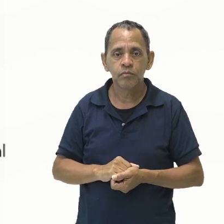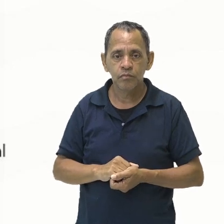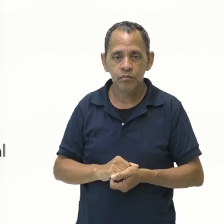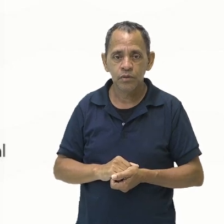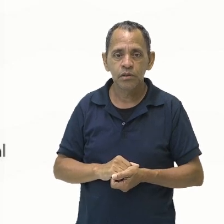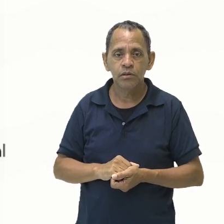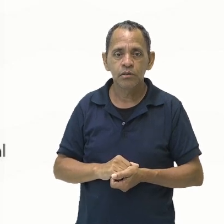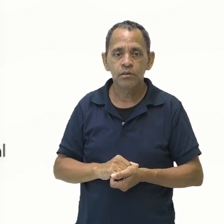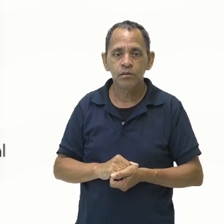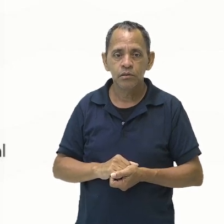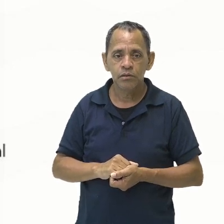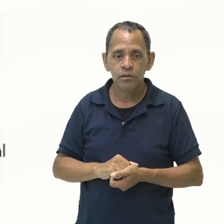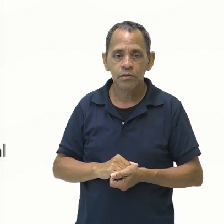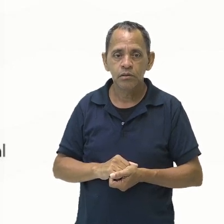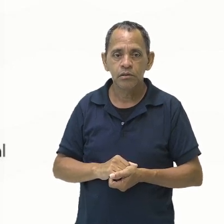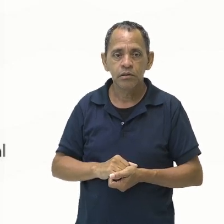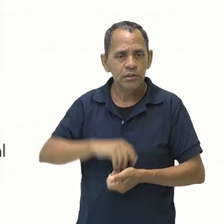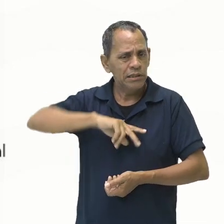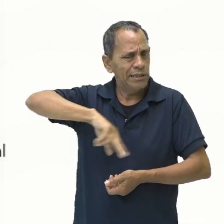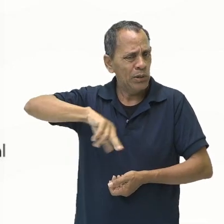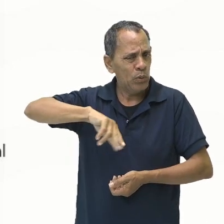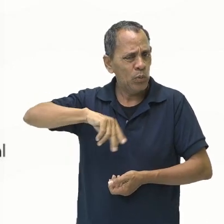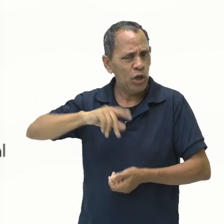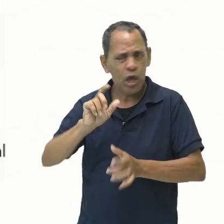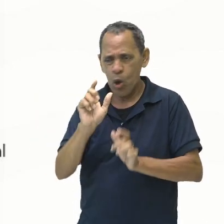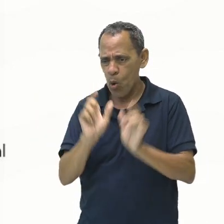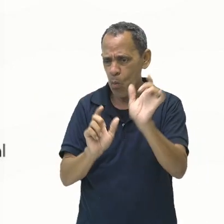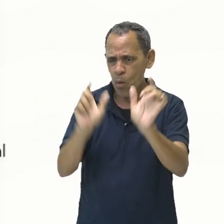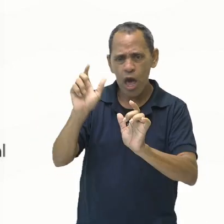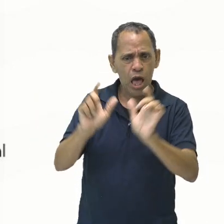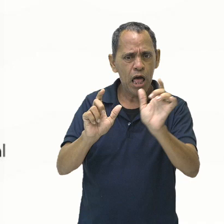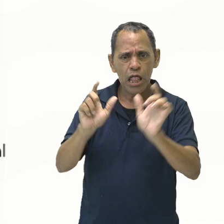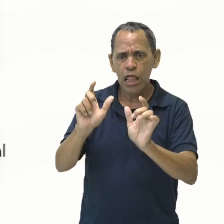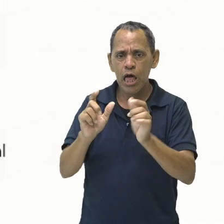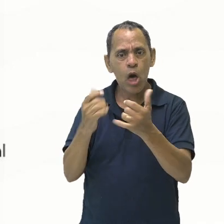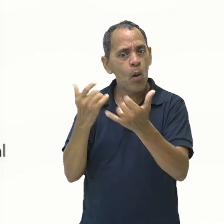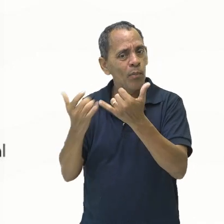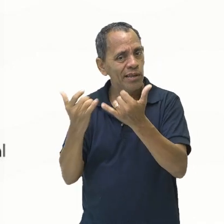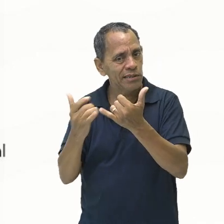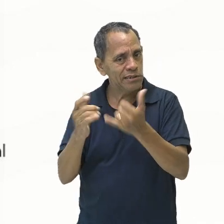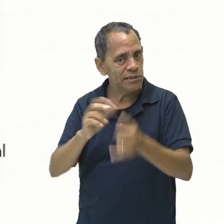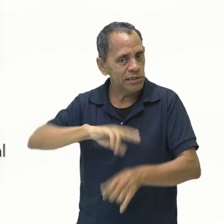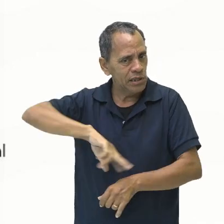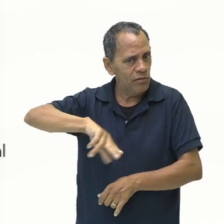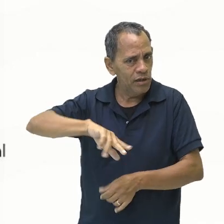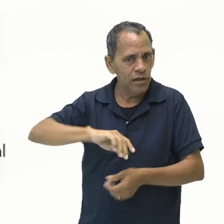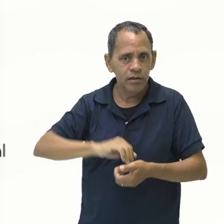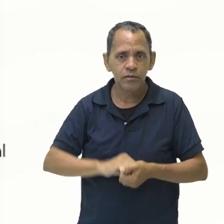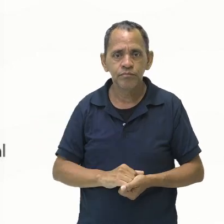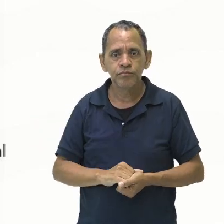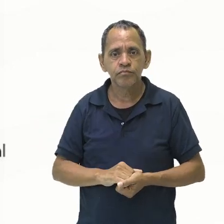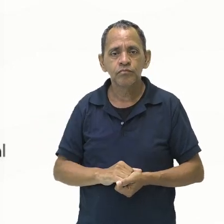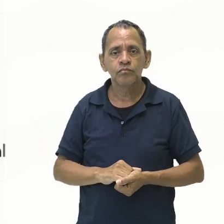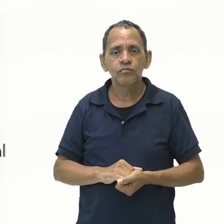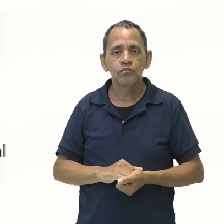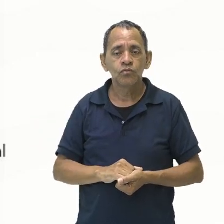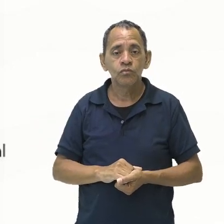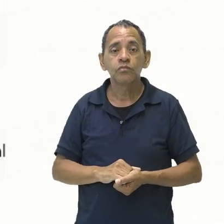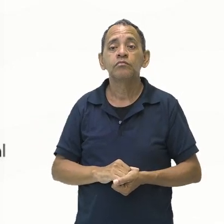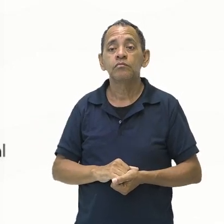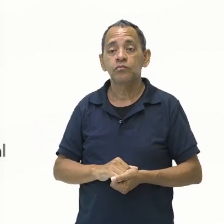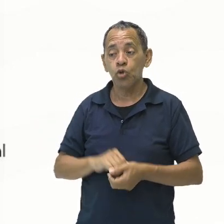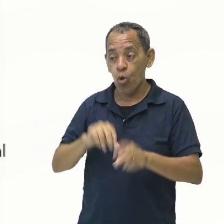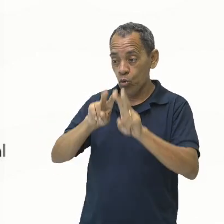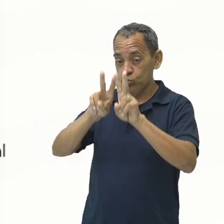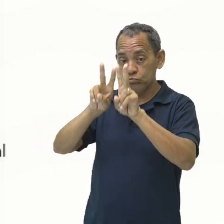título não são, ó, vou colocar até um xizinho aqui, ó, não são palavras sinônimas. O título e tema são